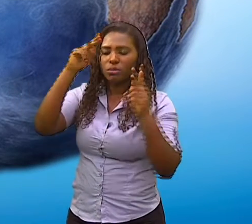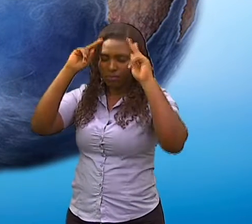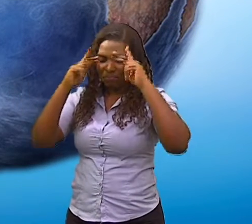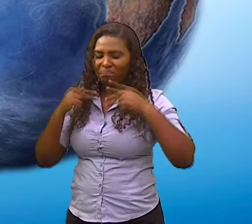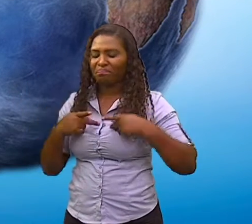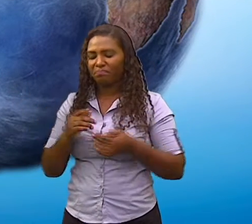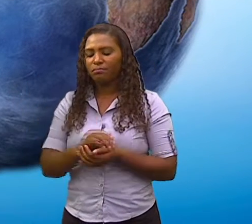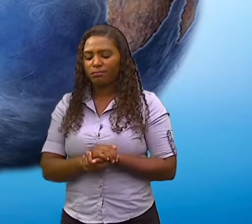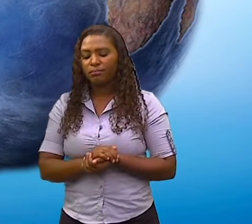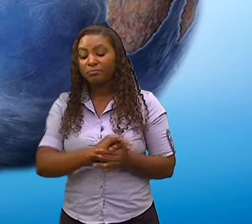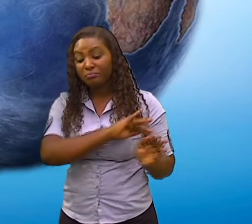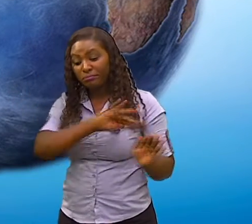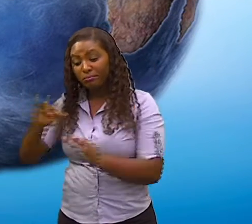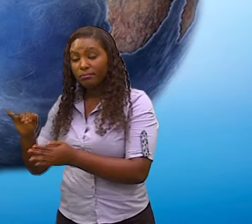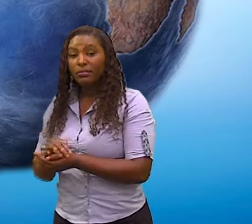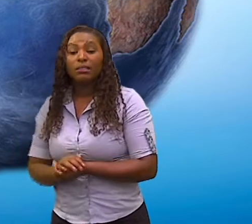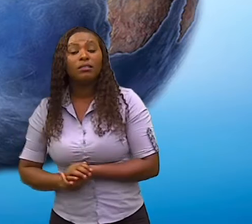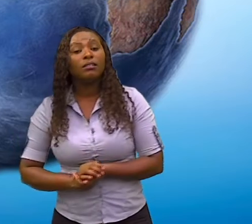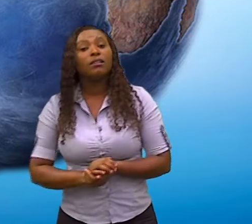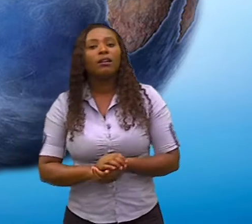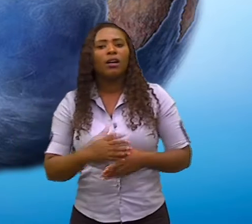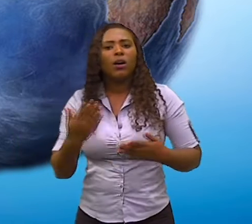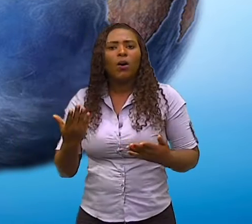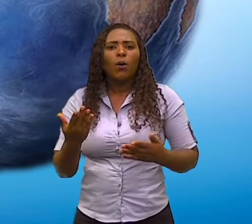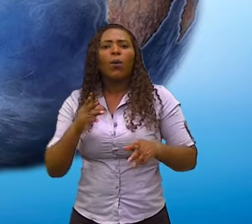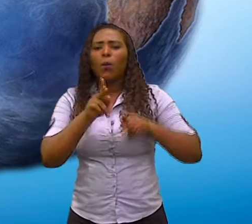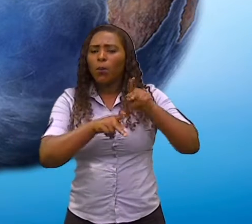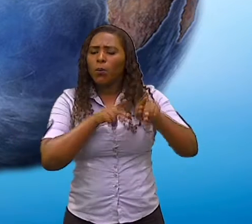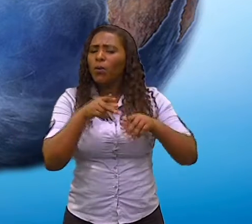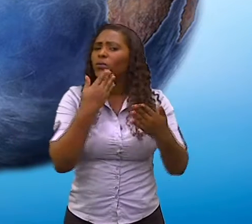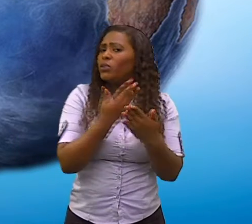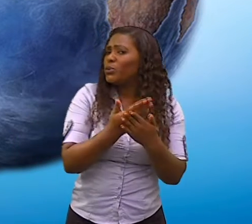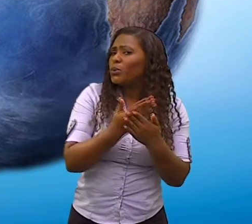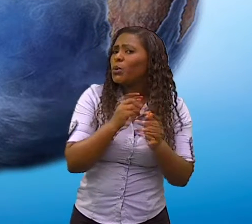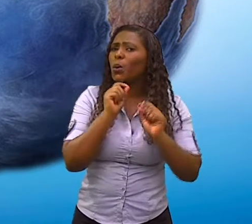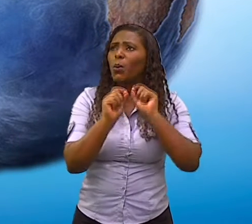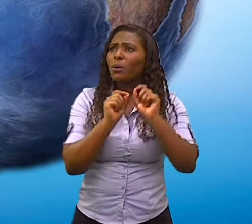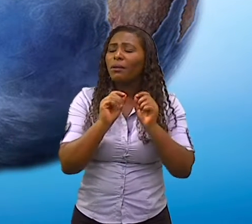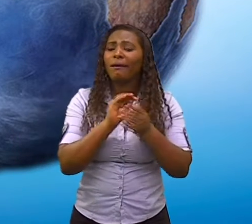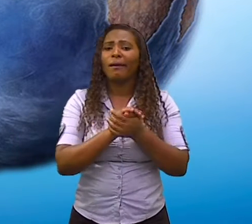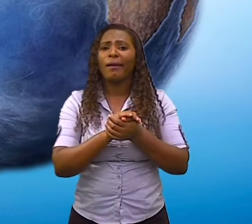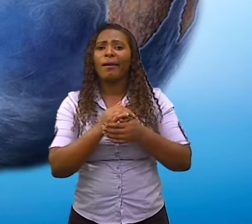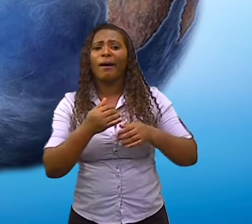energéticas não renováveis e a exploração do consumo de massa, multiplicaram-se